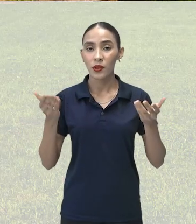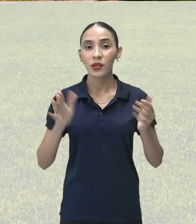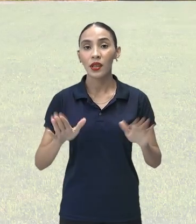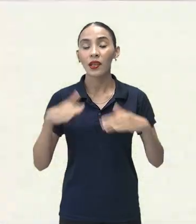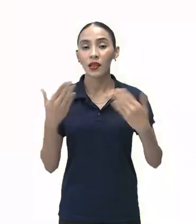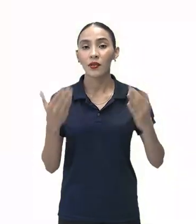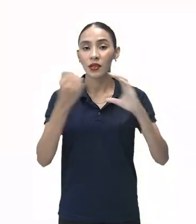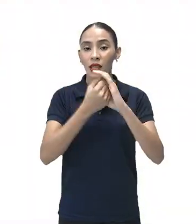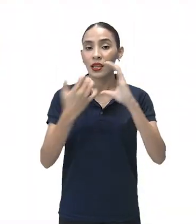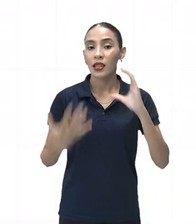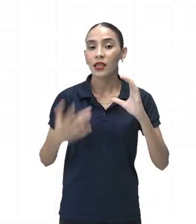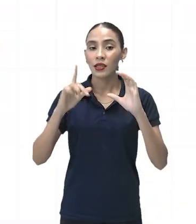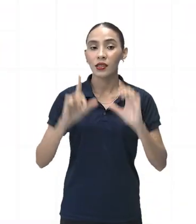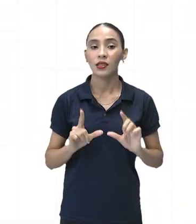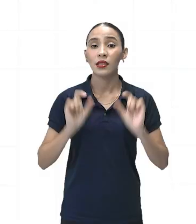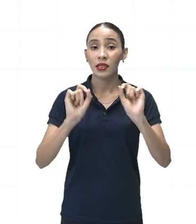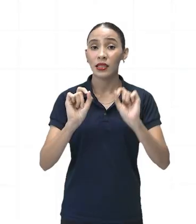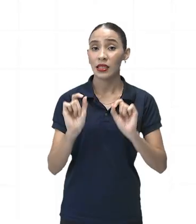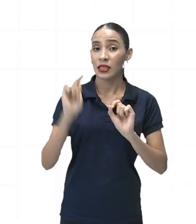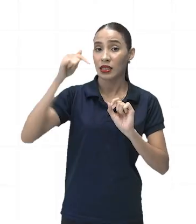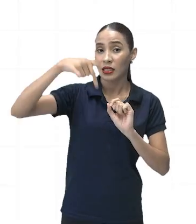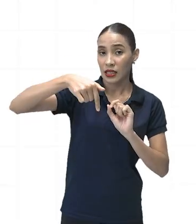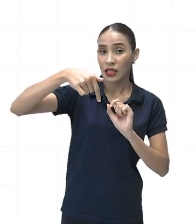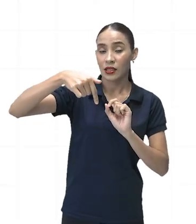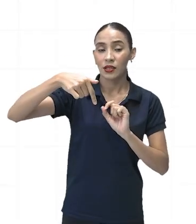As características foram 7,